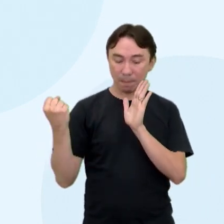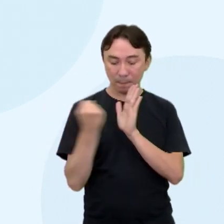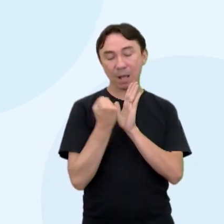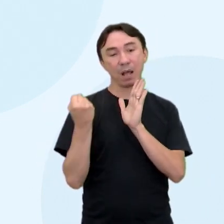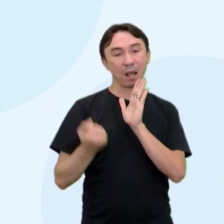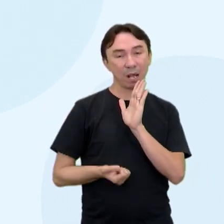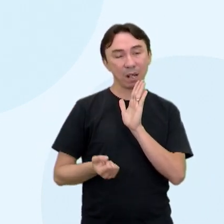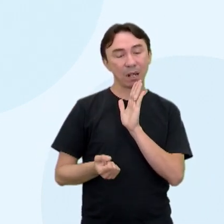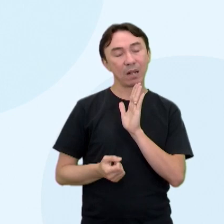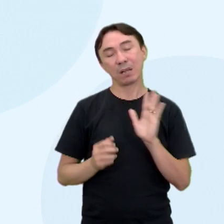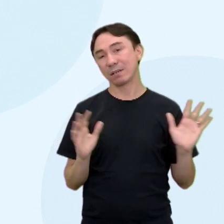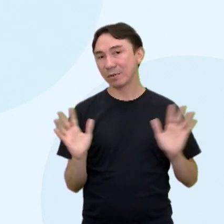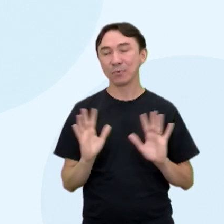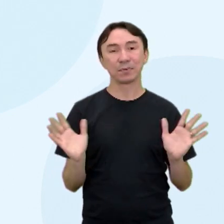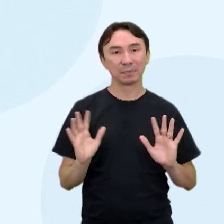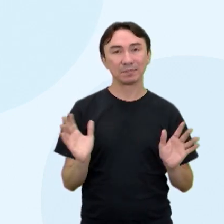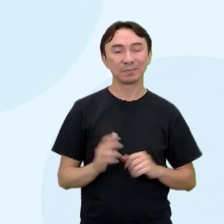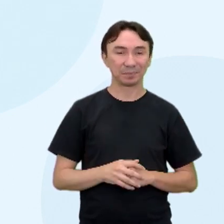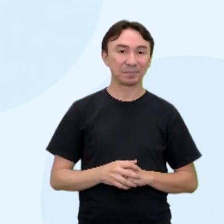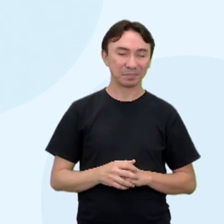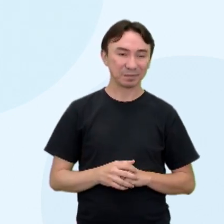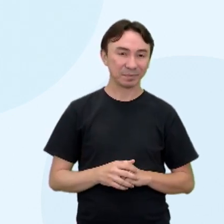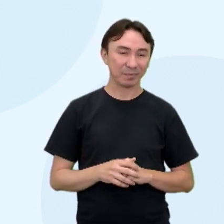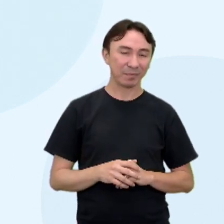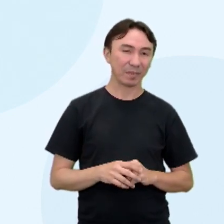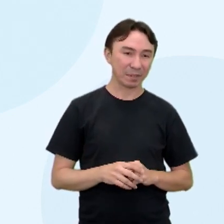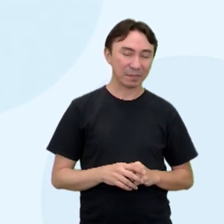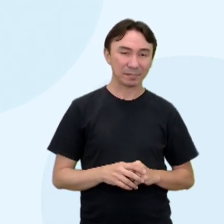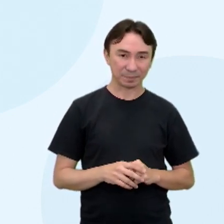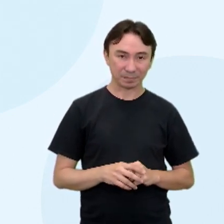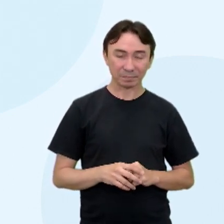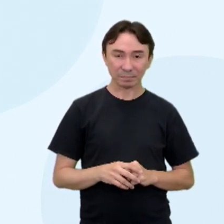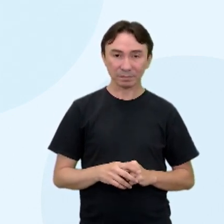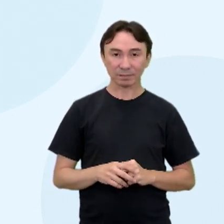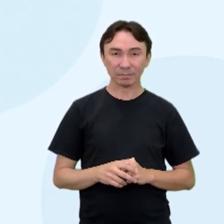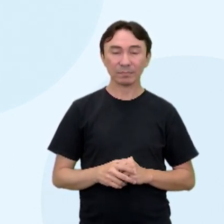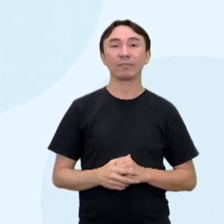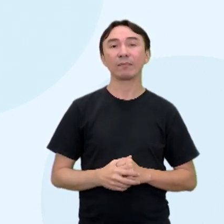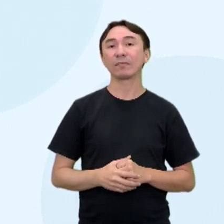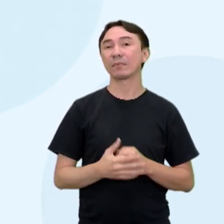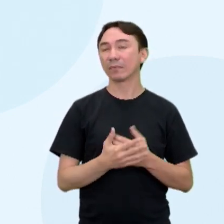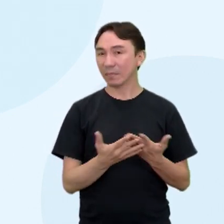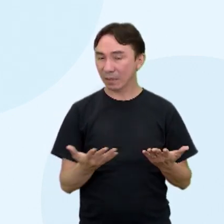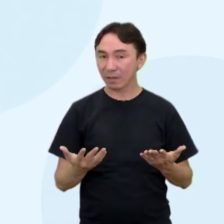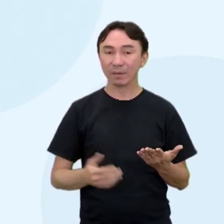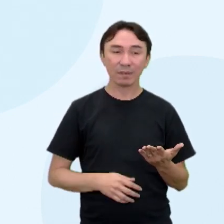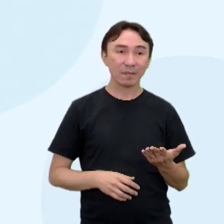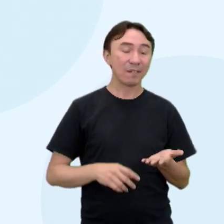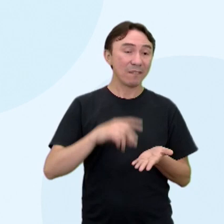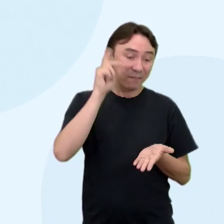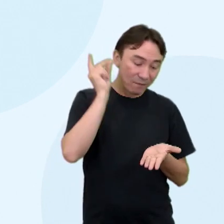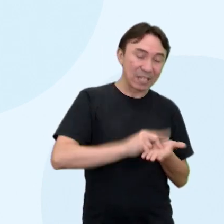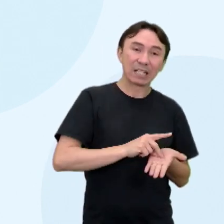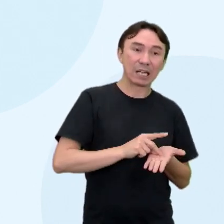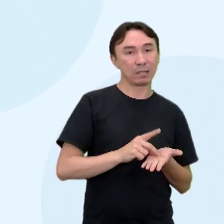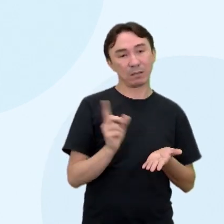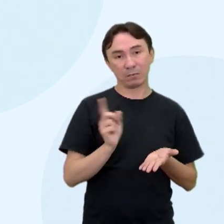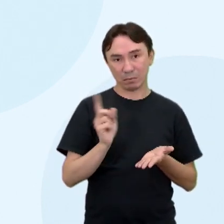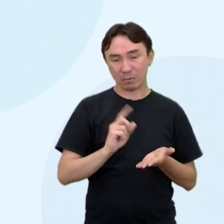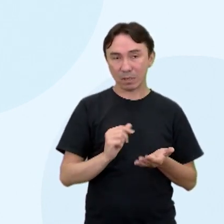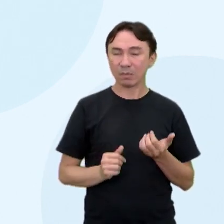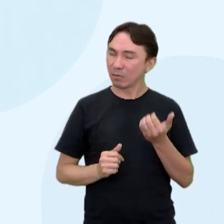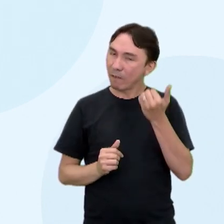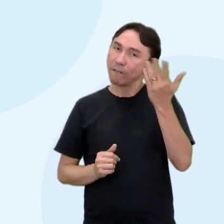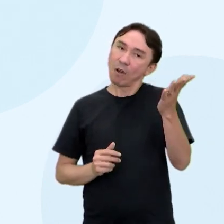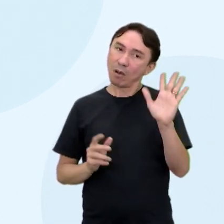medida em que a várzea usa, né? Também o nome com modificações, né? Não podia ser oficial, né? Tinha que ser oficioso. Né? E